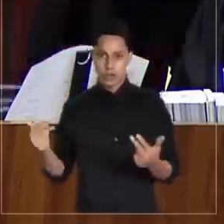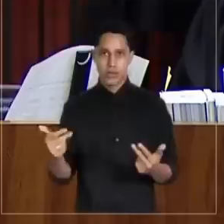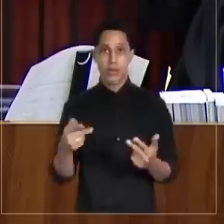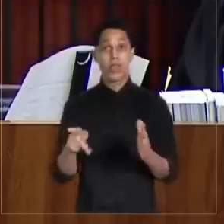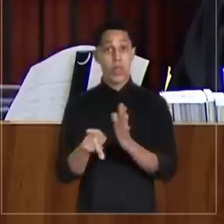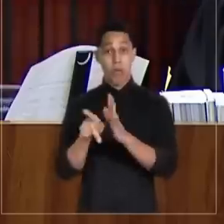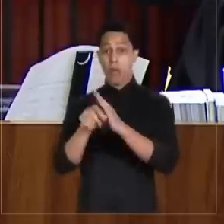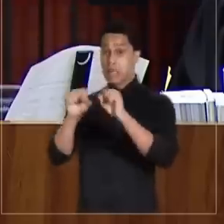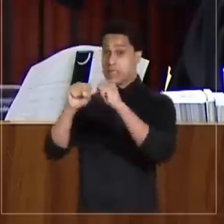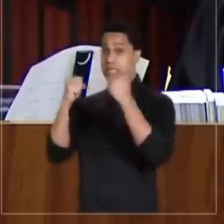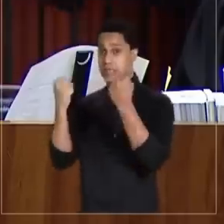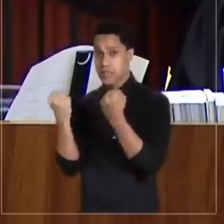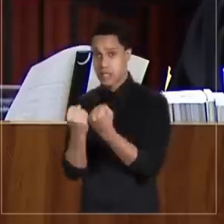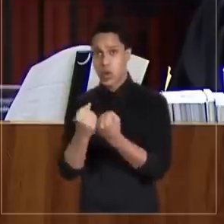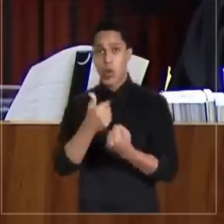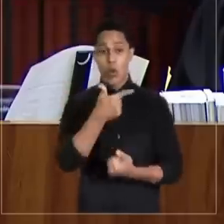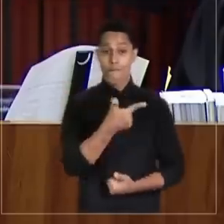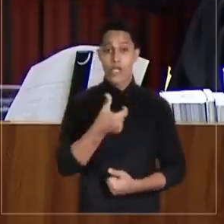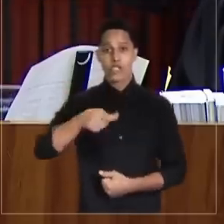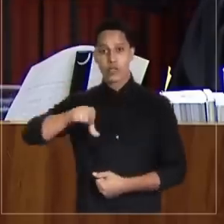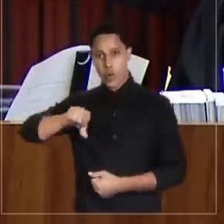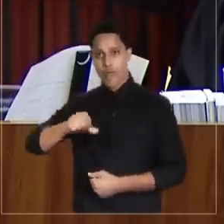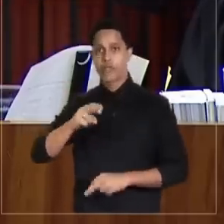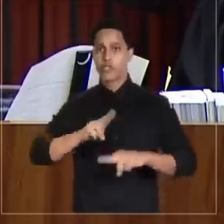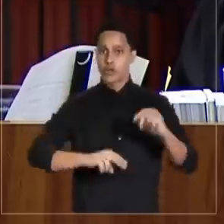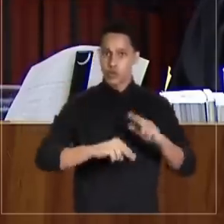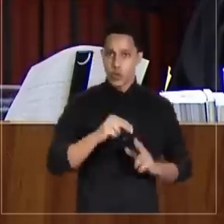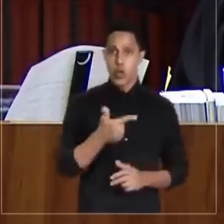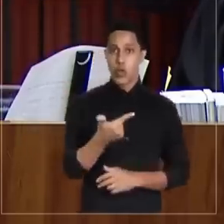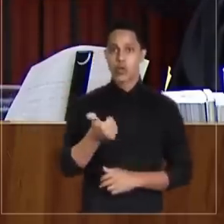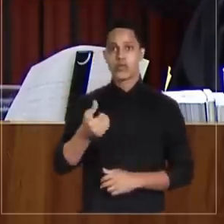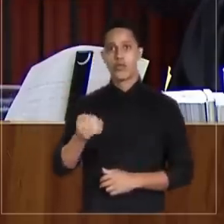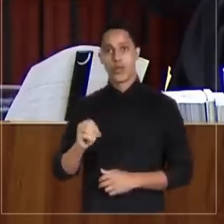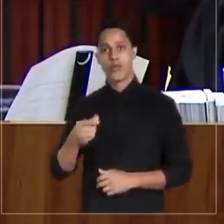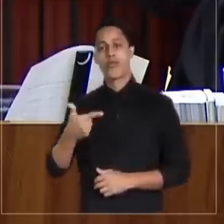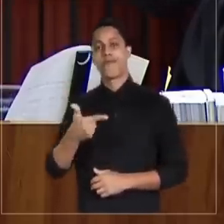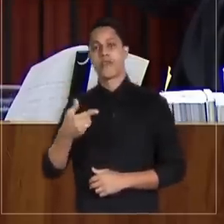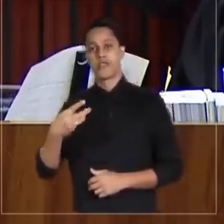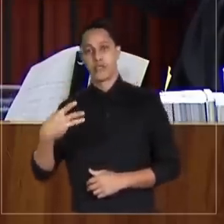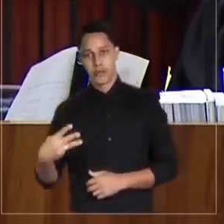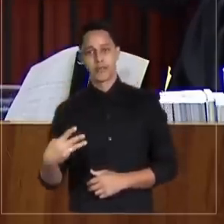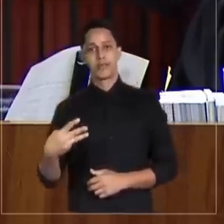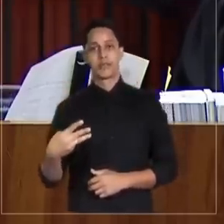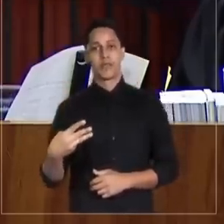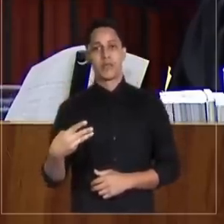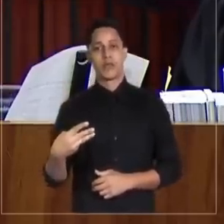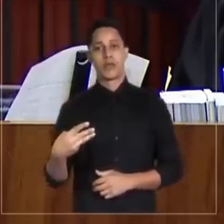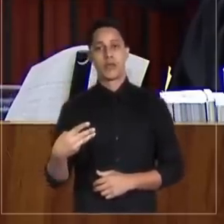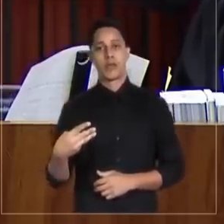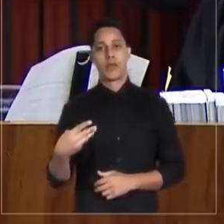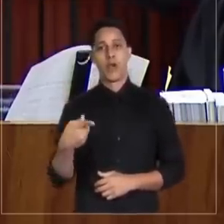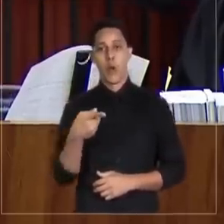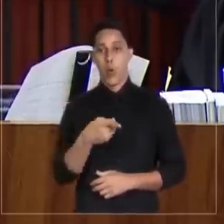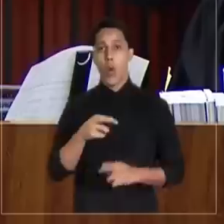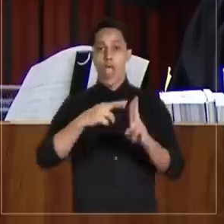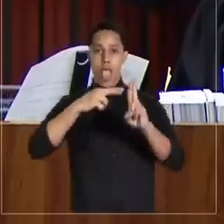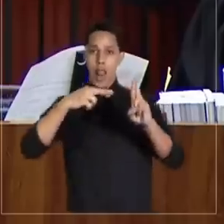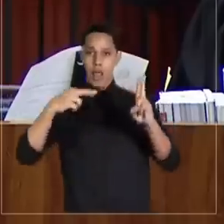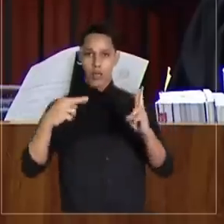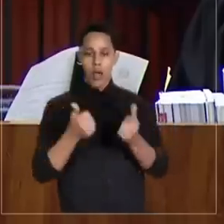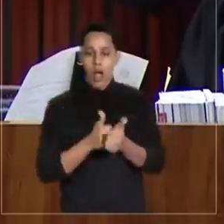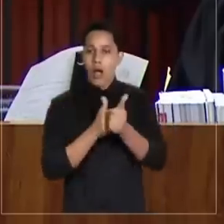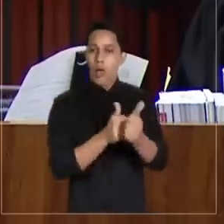sessão do dia 29 de junho de 2023, o eminente relator